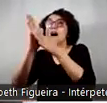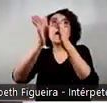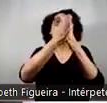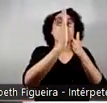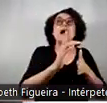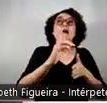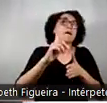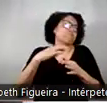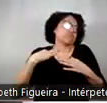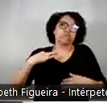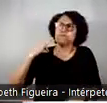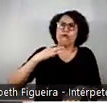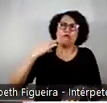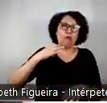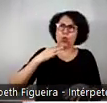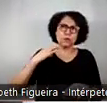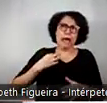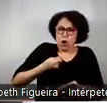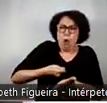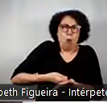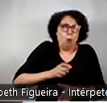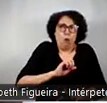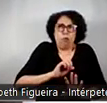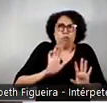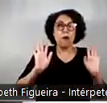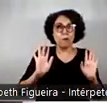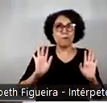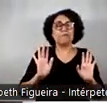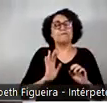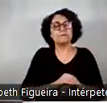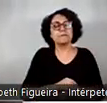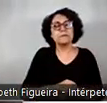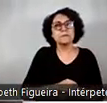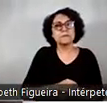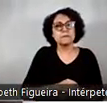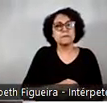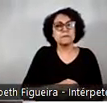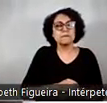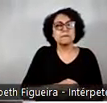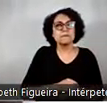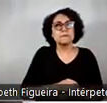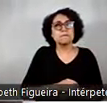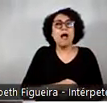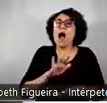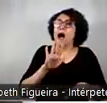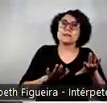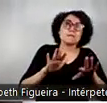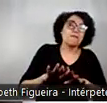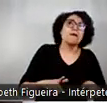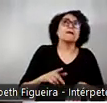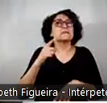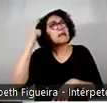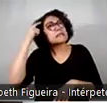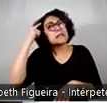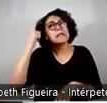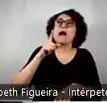esse deslocamento voluntário, né, de uma pessoa imigrante, né, ela é feita assim, ou em busca de melhores condições de emprego, né,